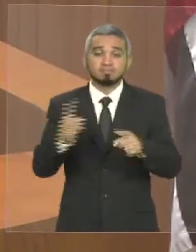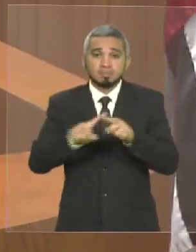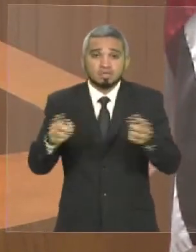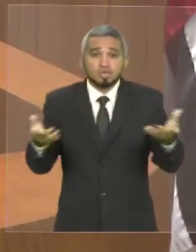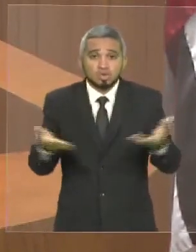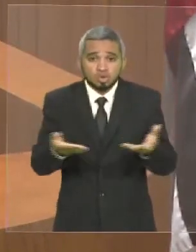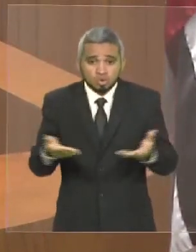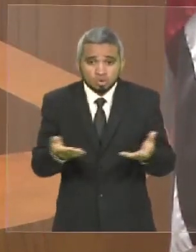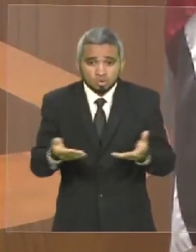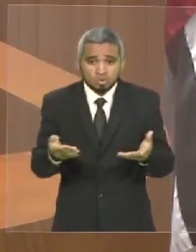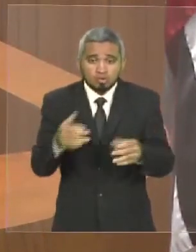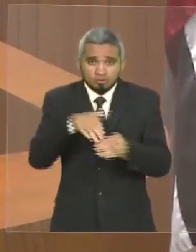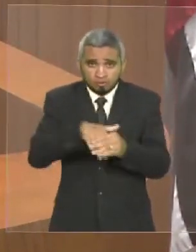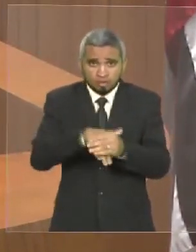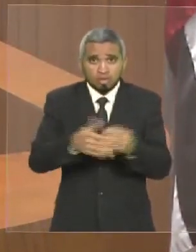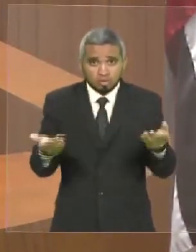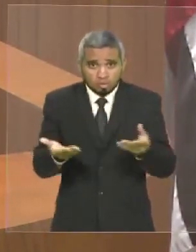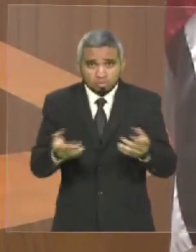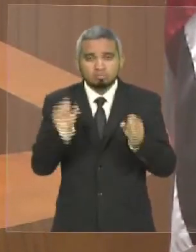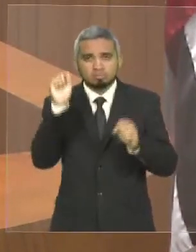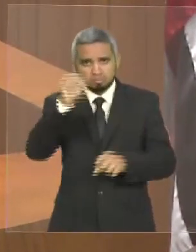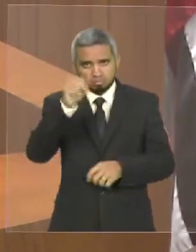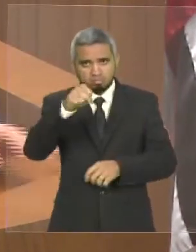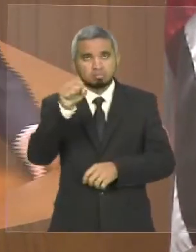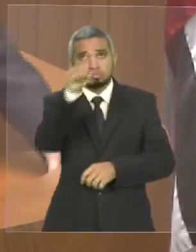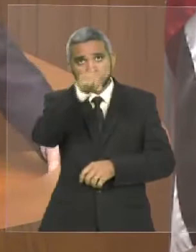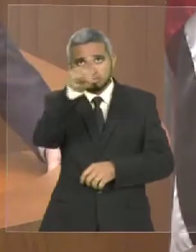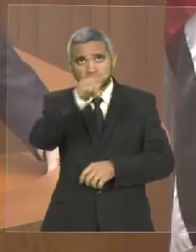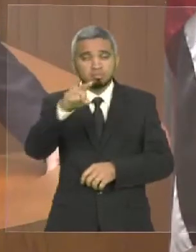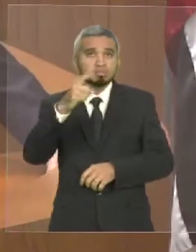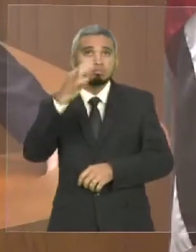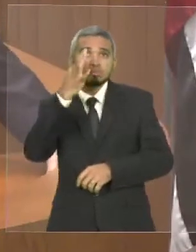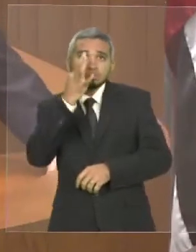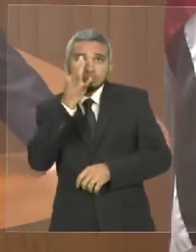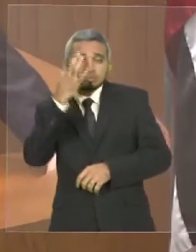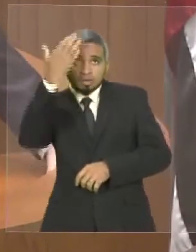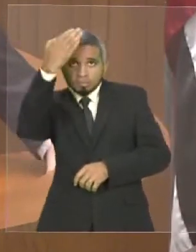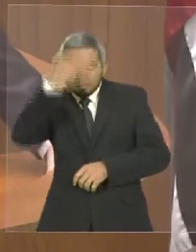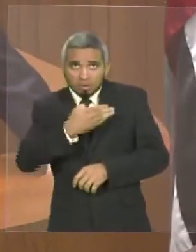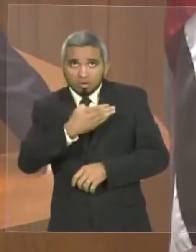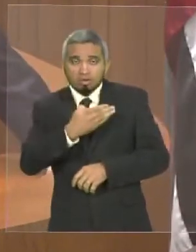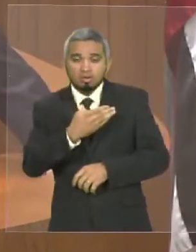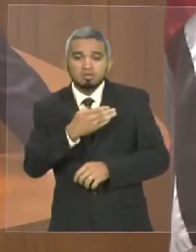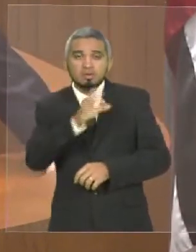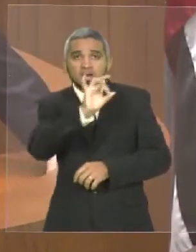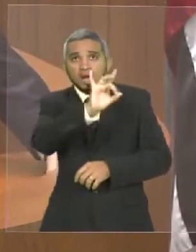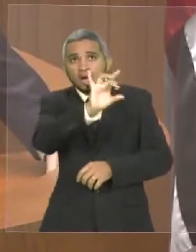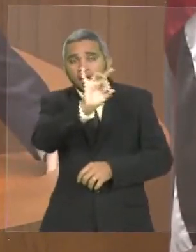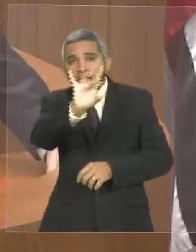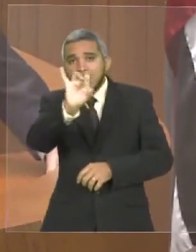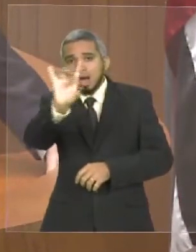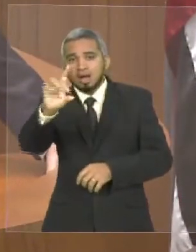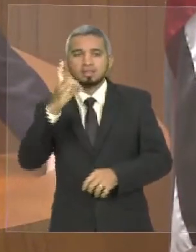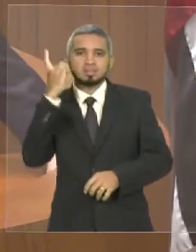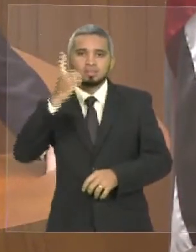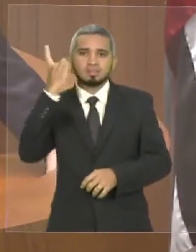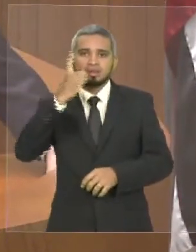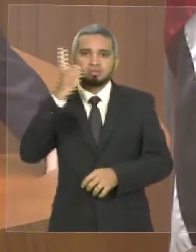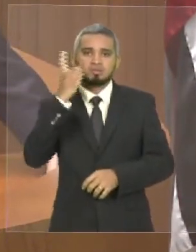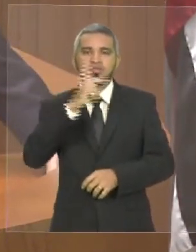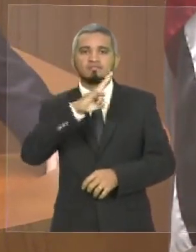hoje. Se querem que votem hoje, nós votaremos hoje. E cada um terá que arcar com